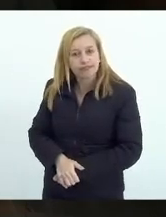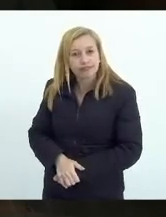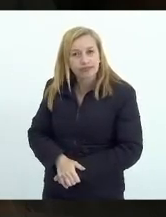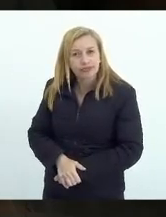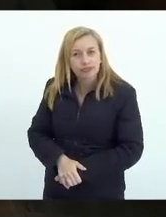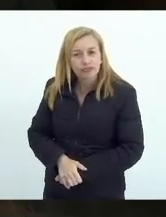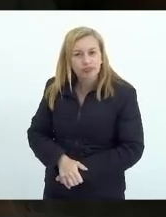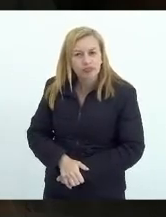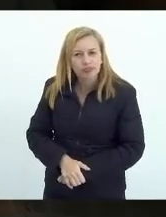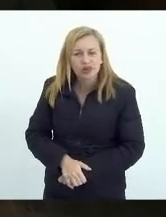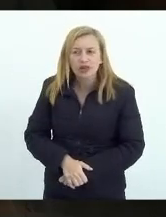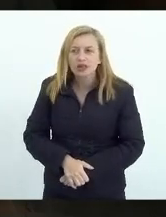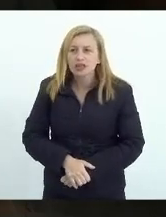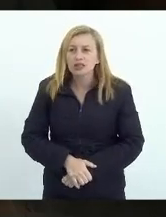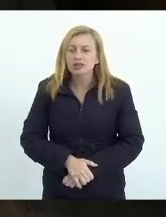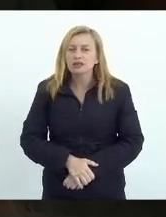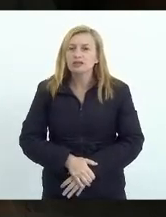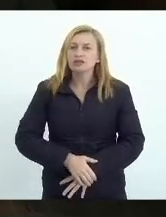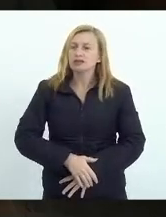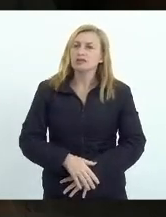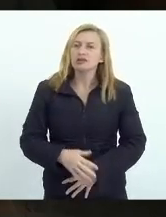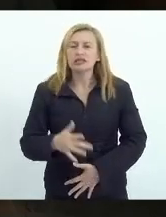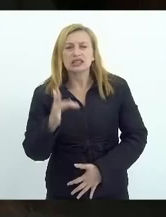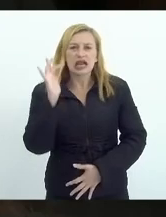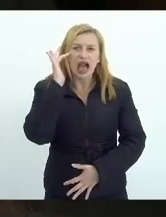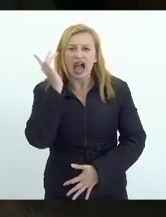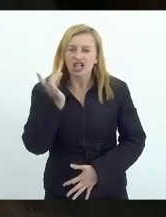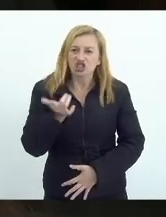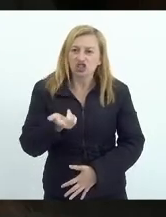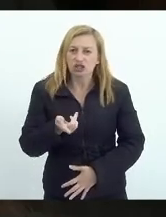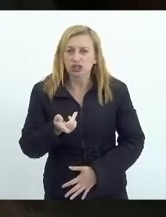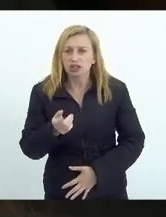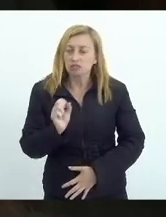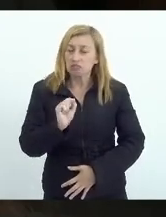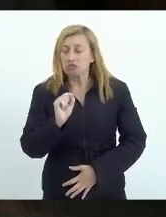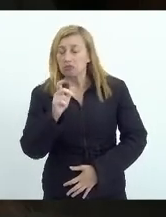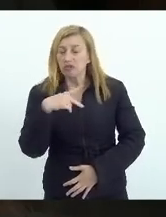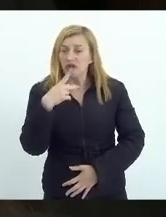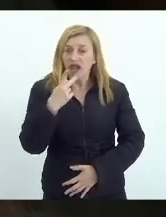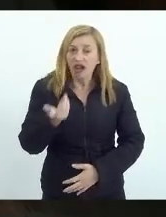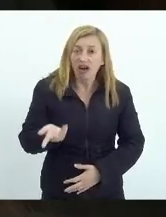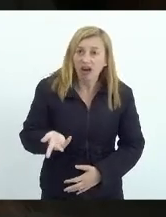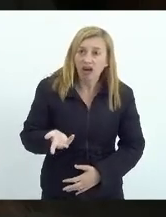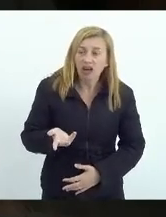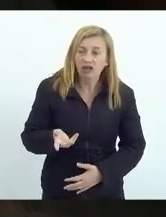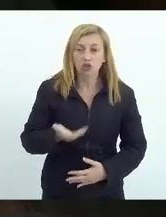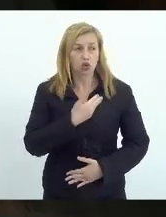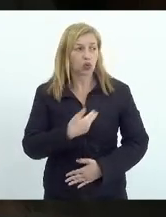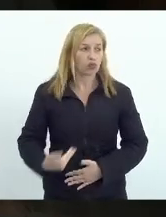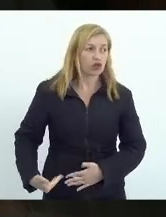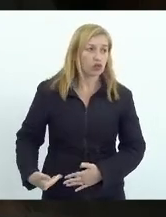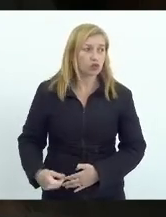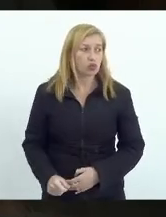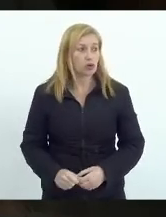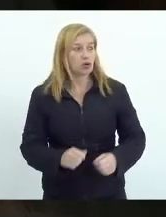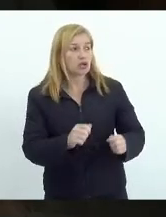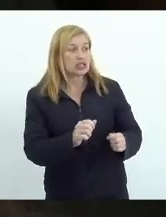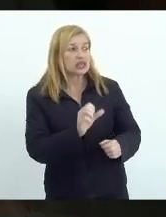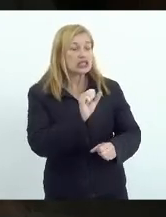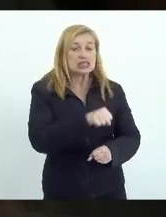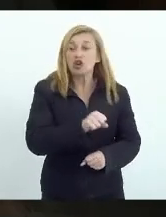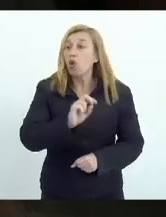Que se considera em condições de dizer o que o governador deve ou não deve